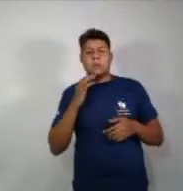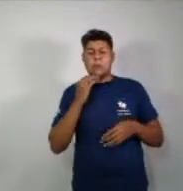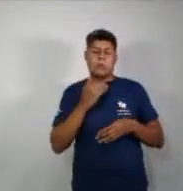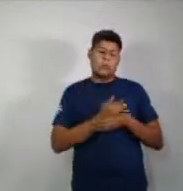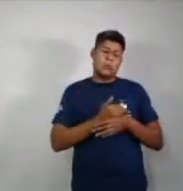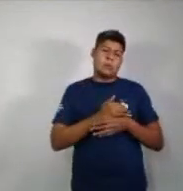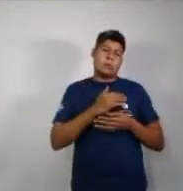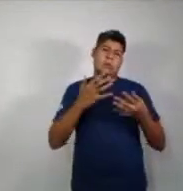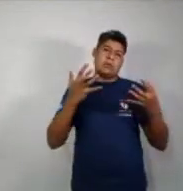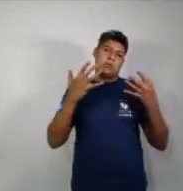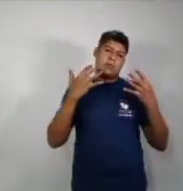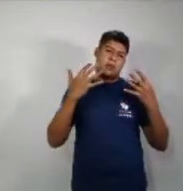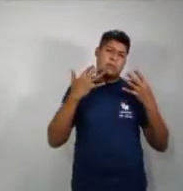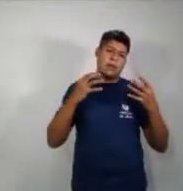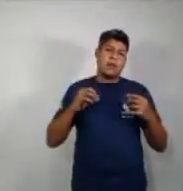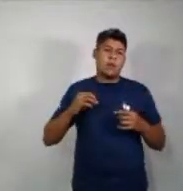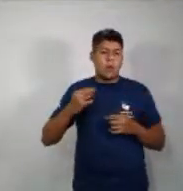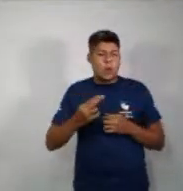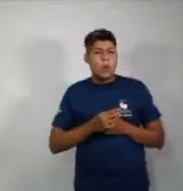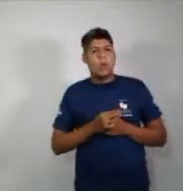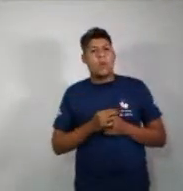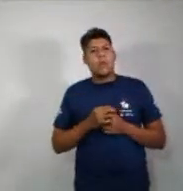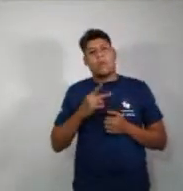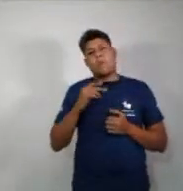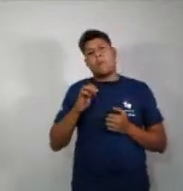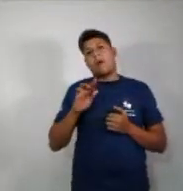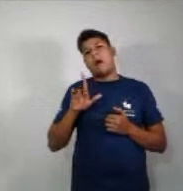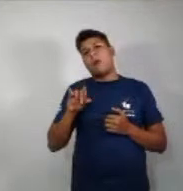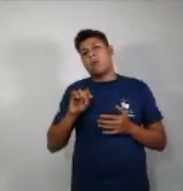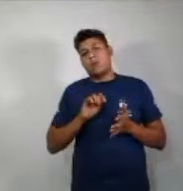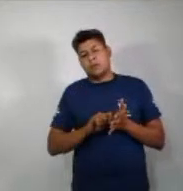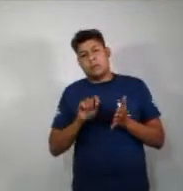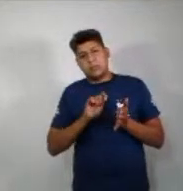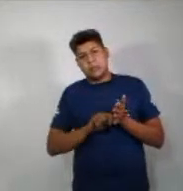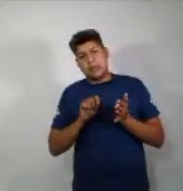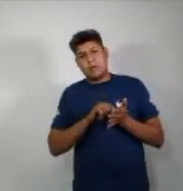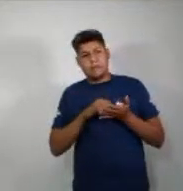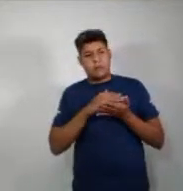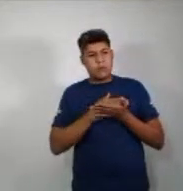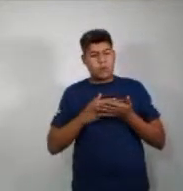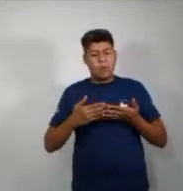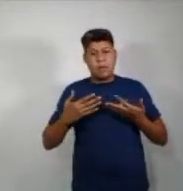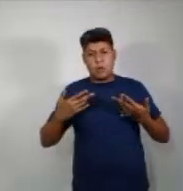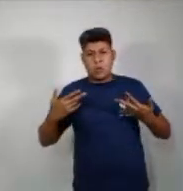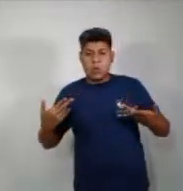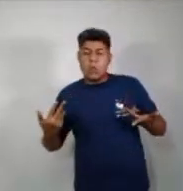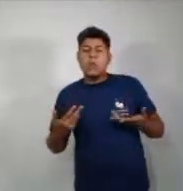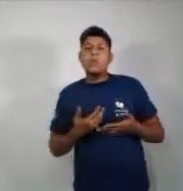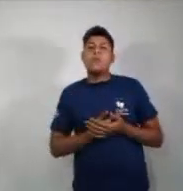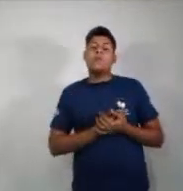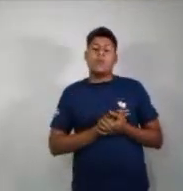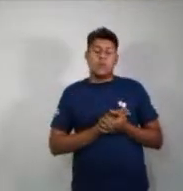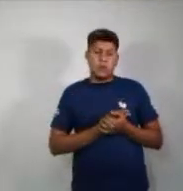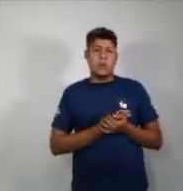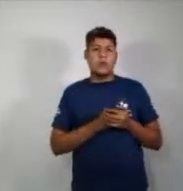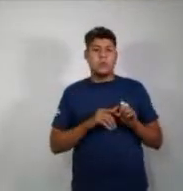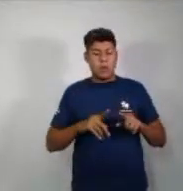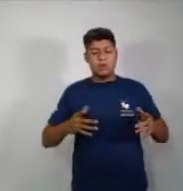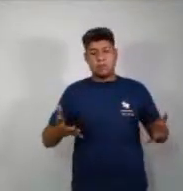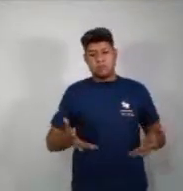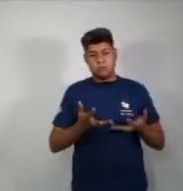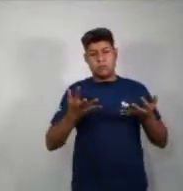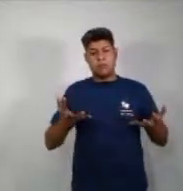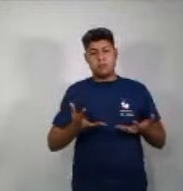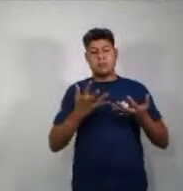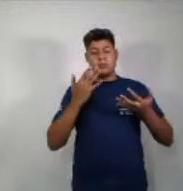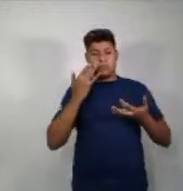banho, né, o Paulo vai descrevendo isso, ou ele quer conversar sobre outra coisa. Mas se as aulas não renderam